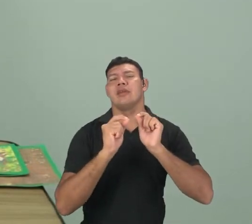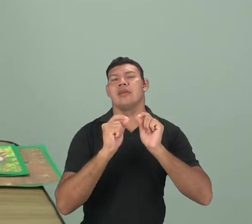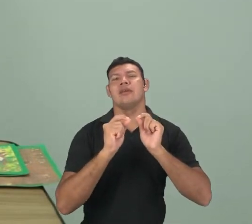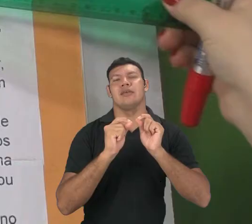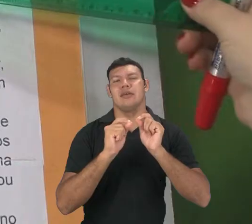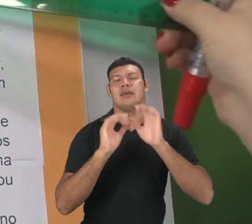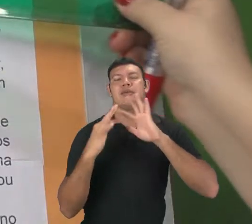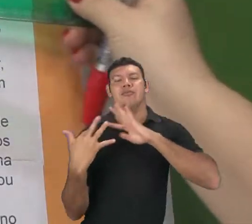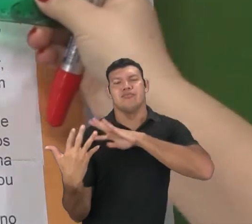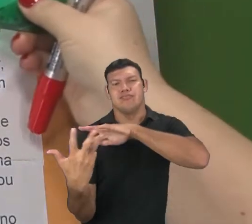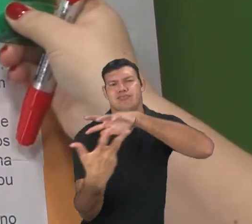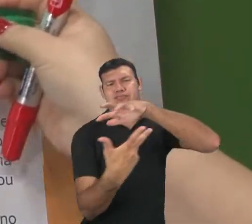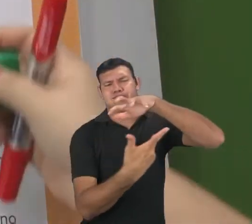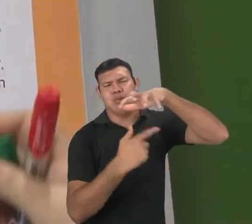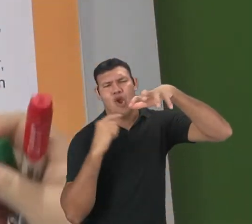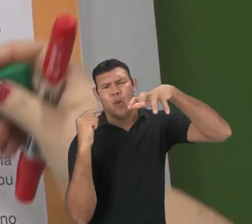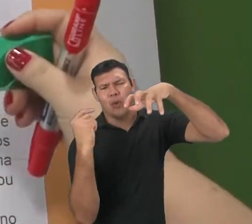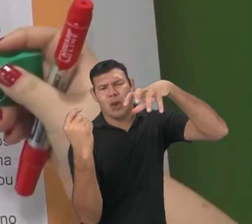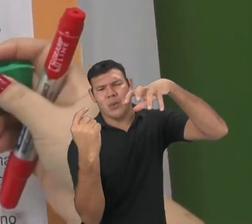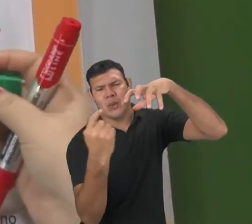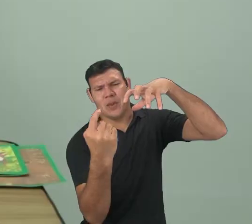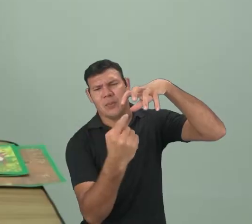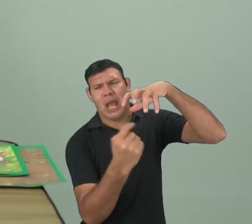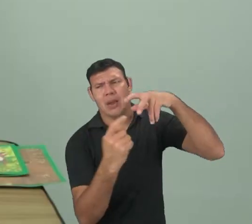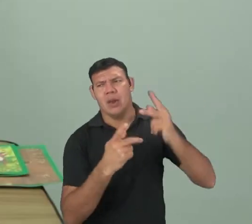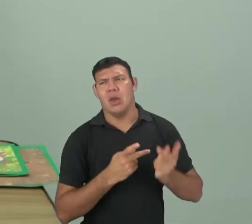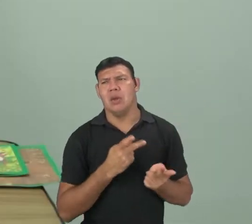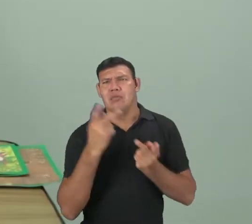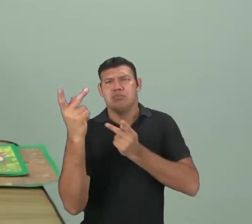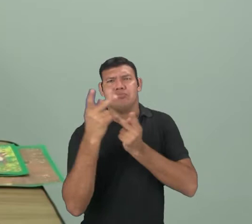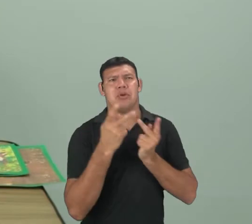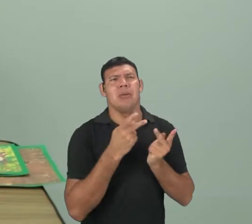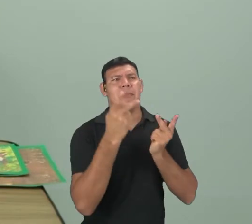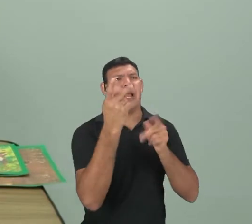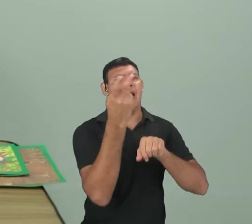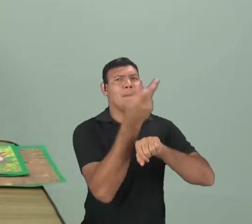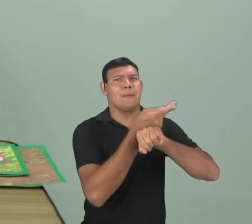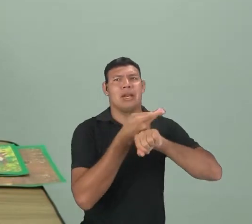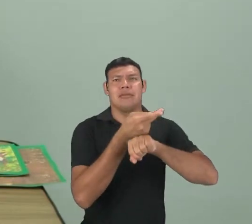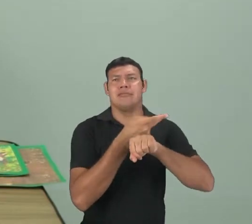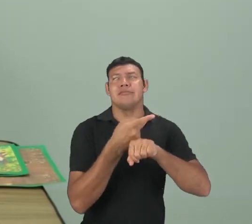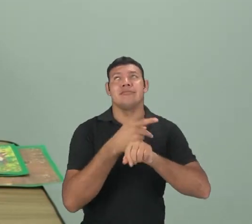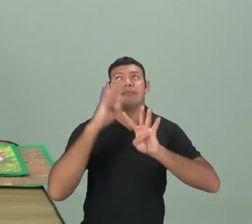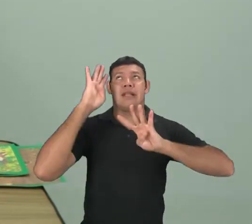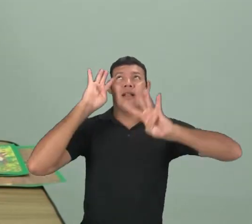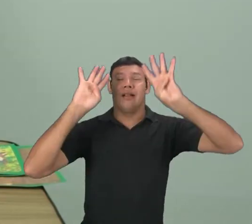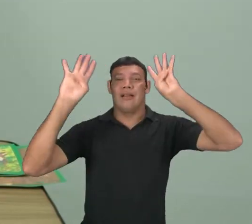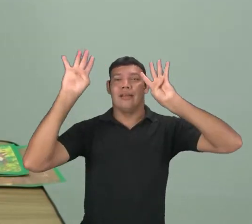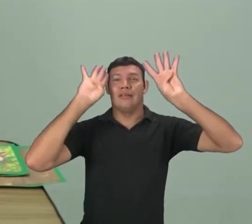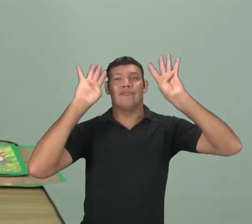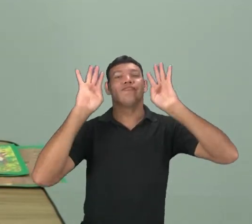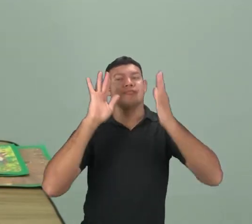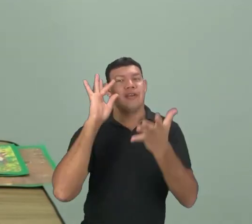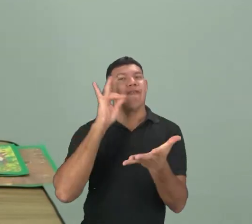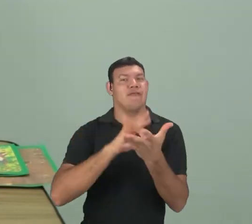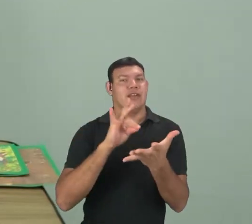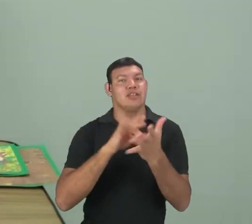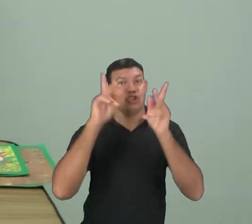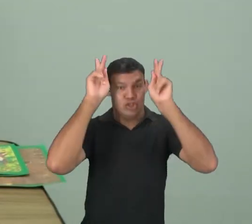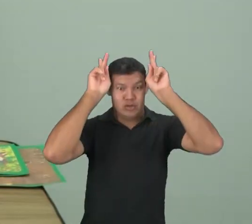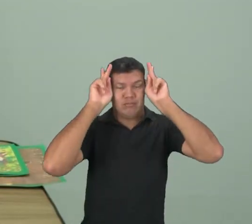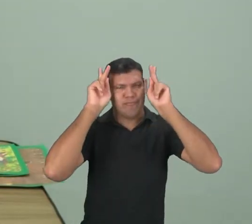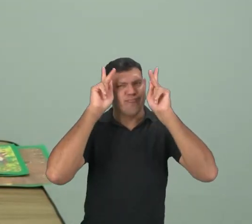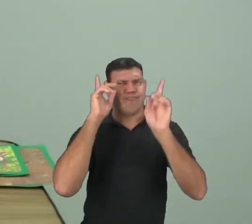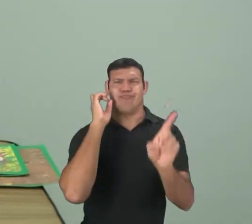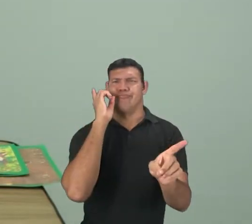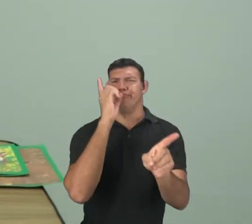inteiro, né? Ele viajou à procura de uma princesa dos seus sonhos. Mas ele encontrou? Não, ele não